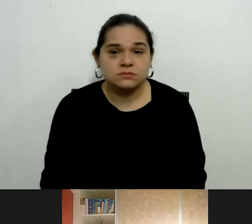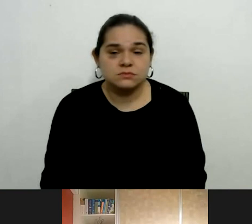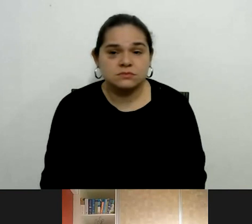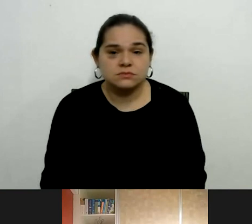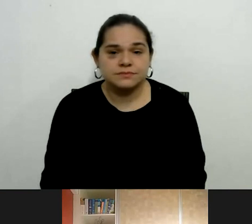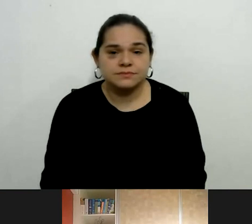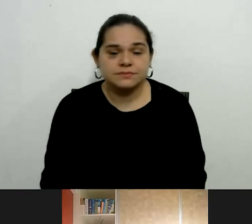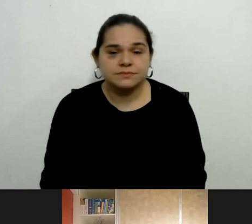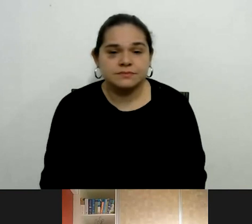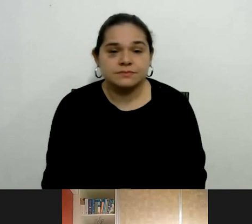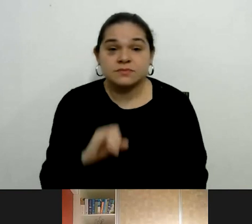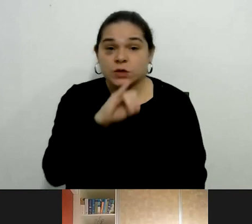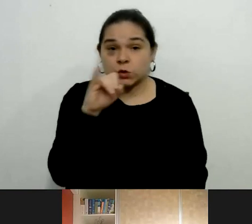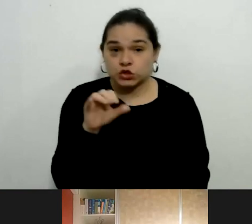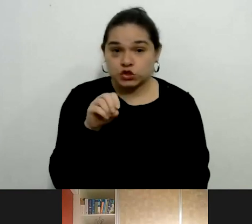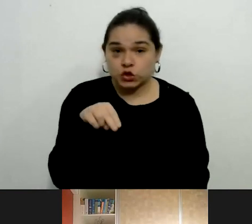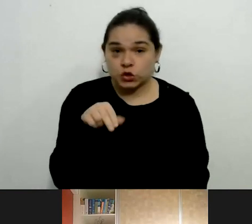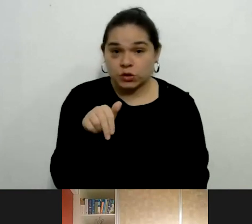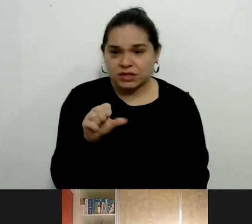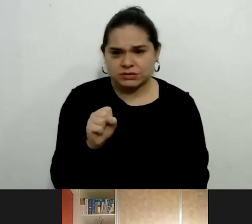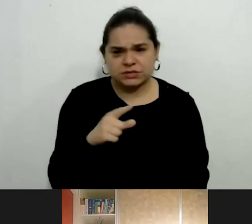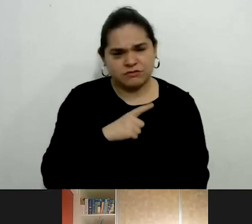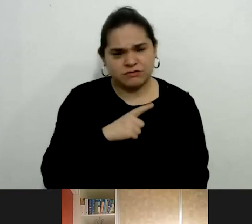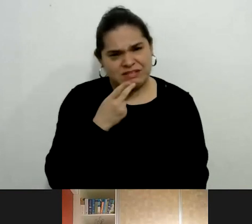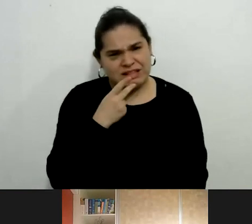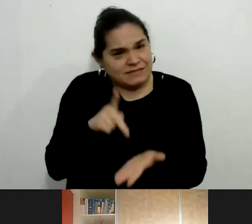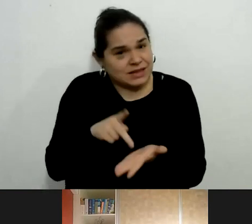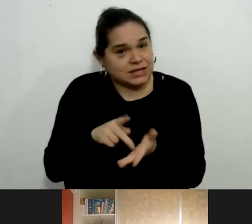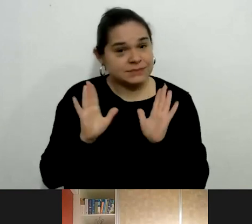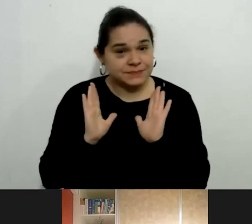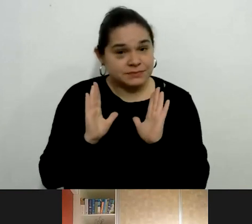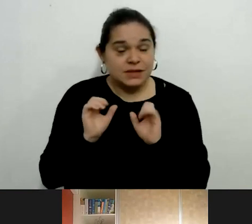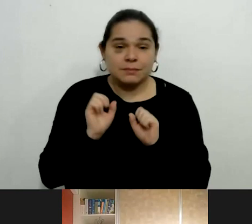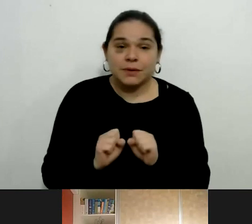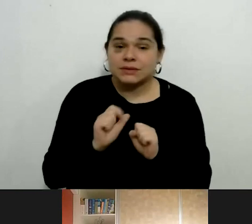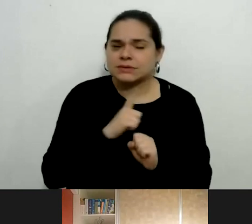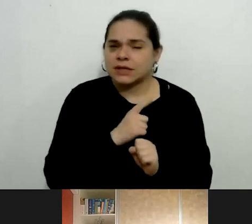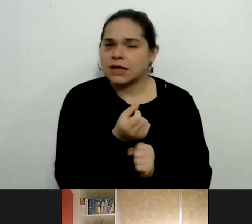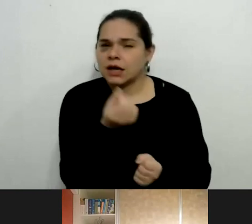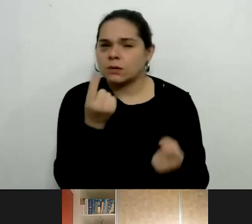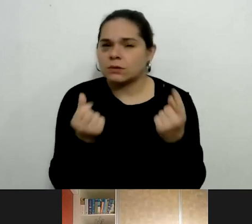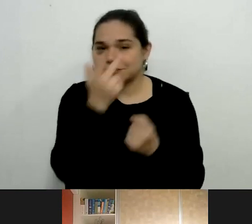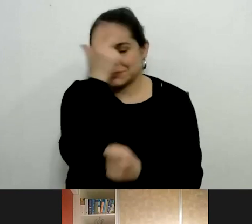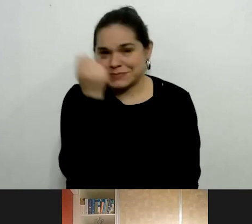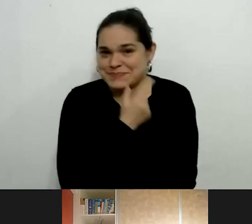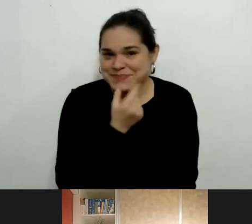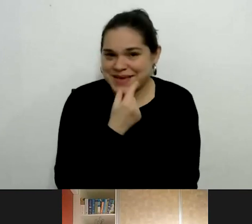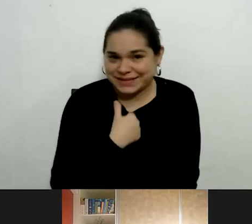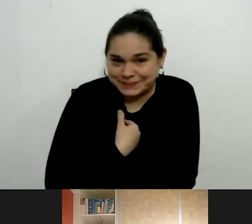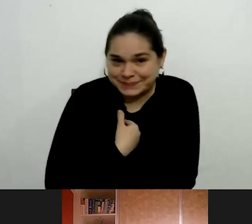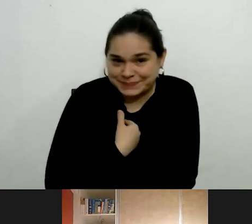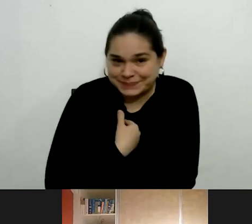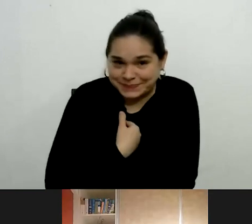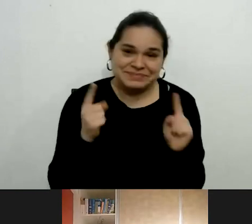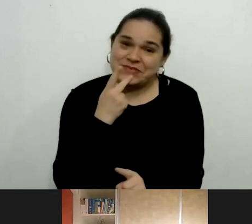Jonas, eu vou ser sincero com você, pode ser que algum dos nossos colegas que estão assistindo até tirem sarro de mim, mas não tem problema porque eu vou falar